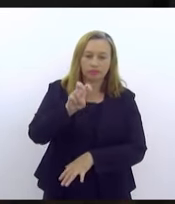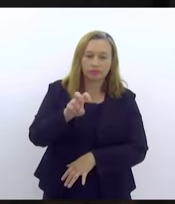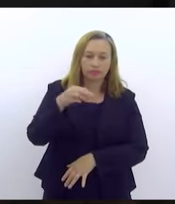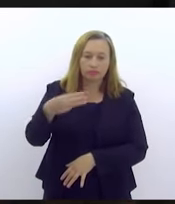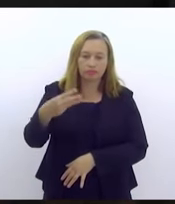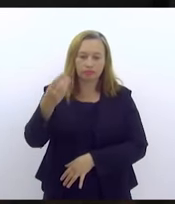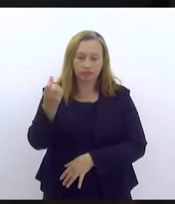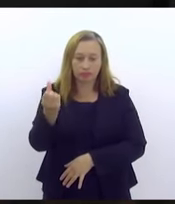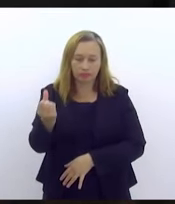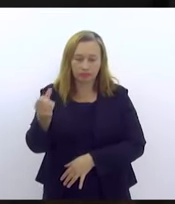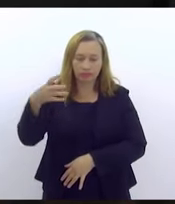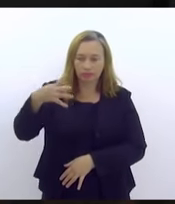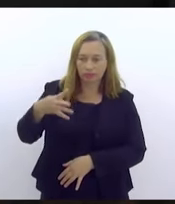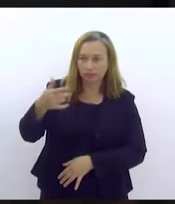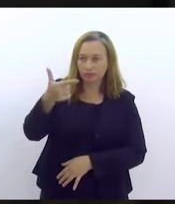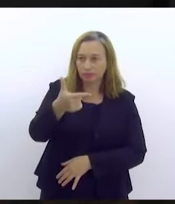número